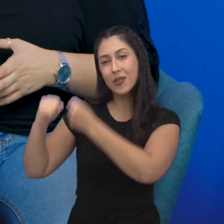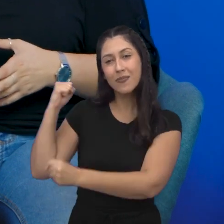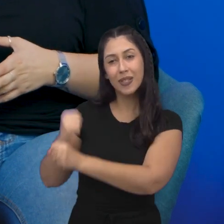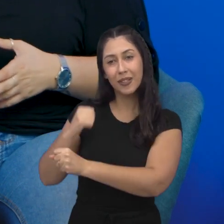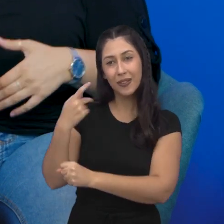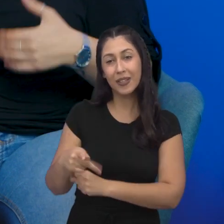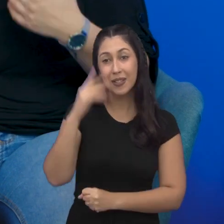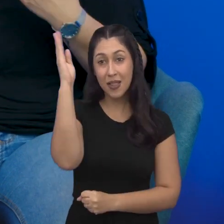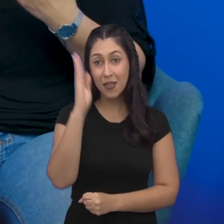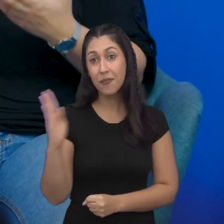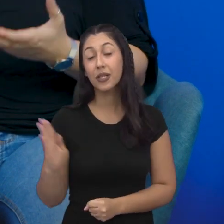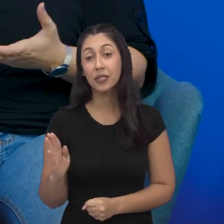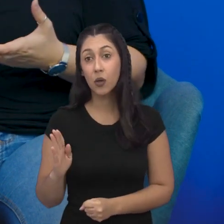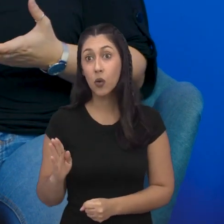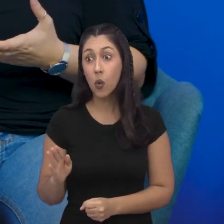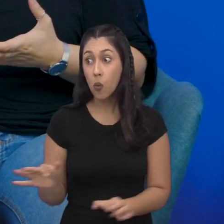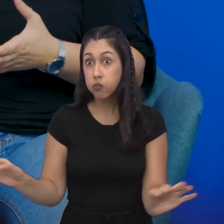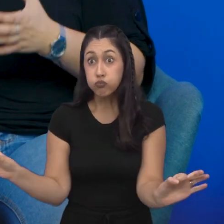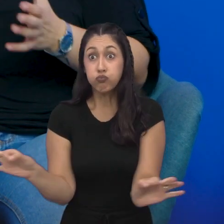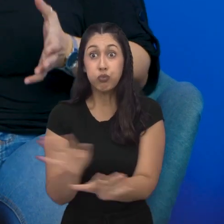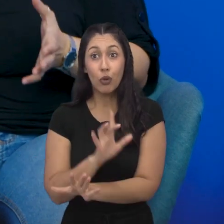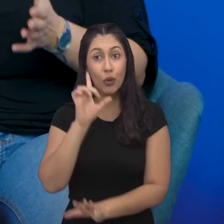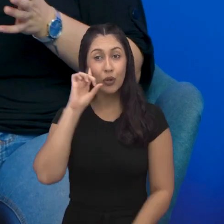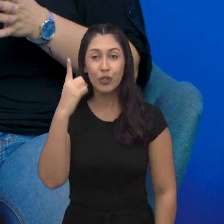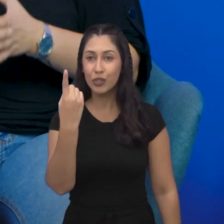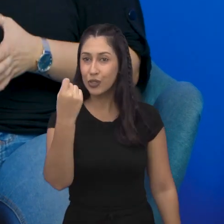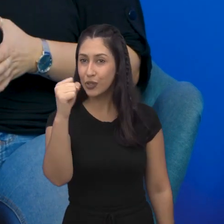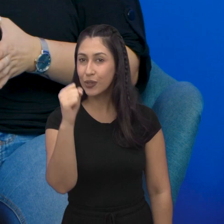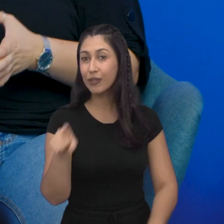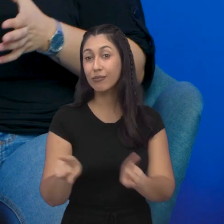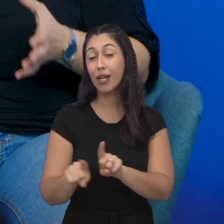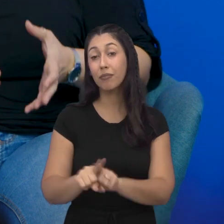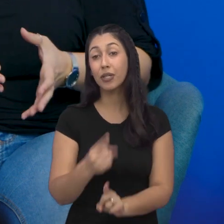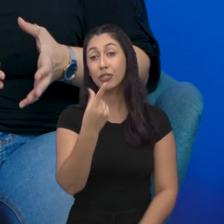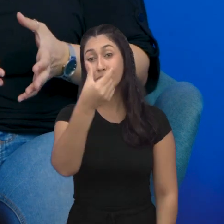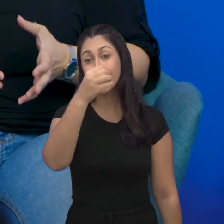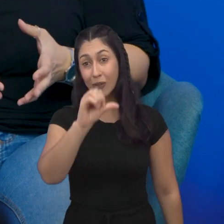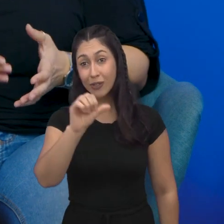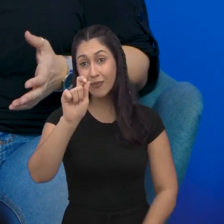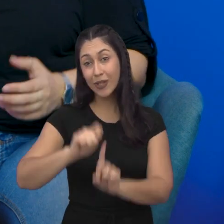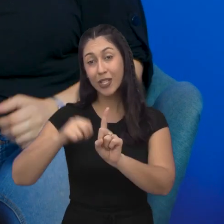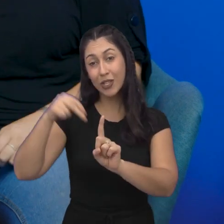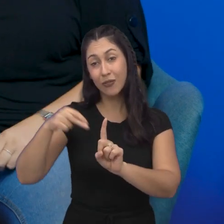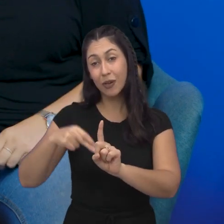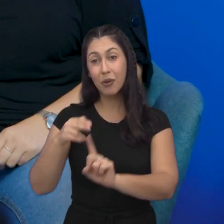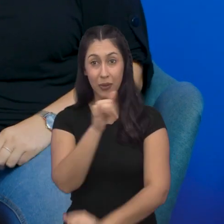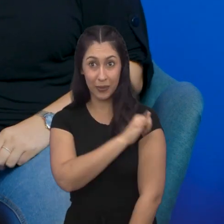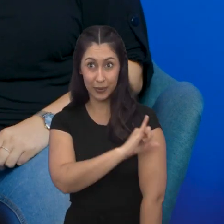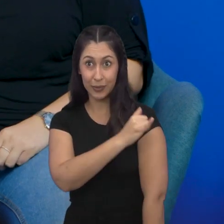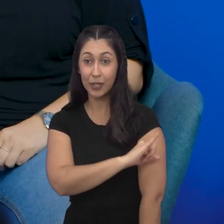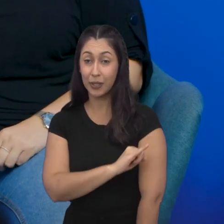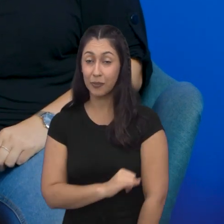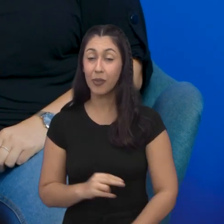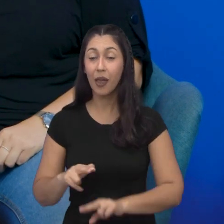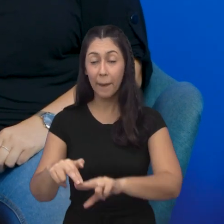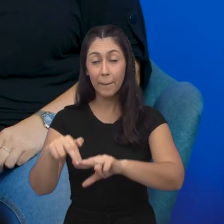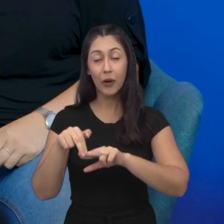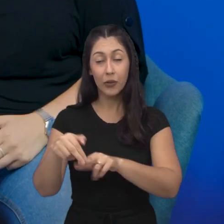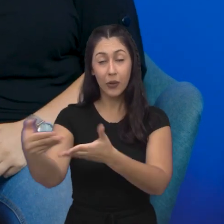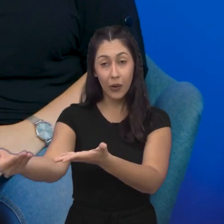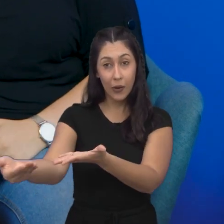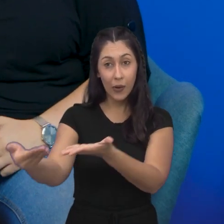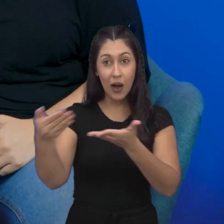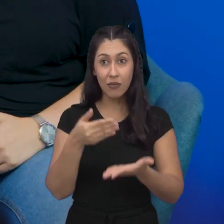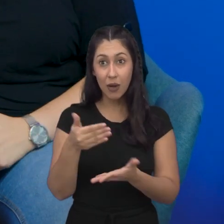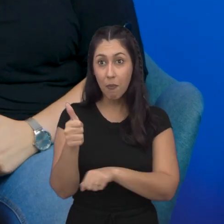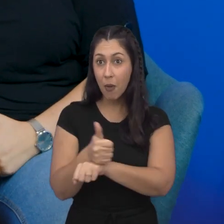aqui no Brasil e serão concluídos nos dias 18 e 19 de novembro no Rio de Janeiro. Para falar sobre isso, recebemos aqui no estúdio o